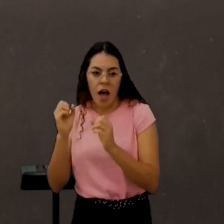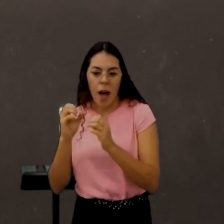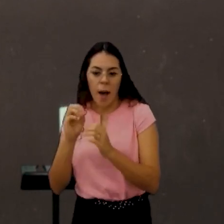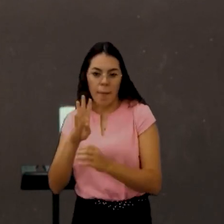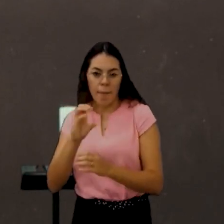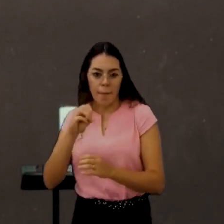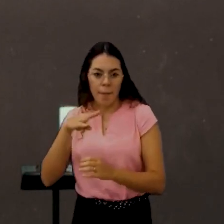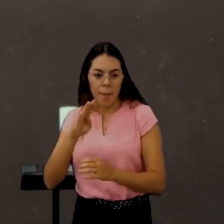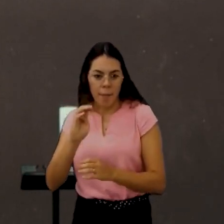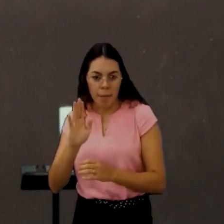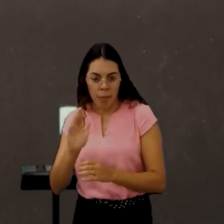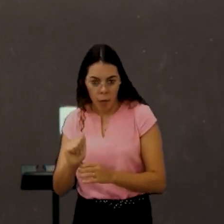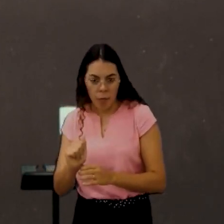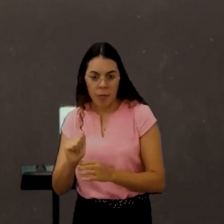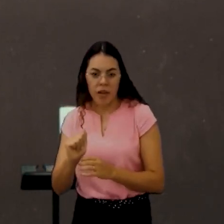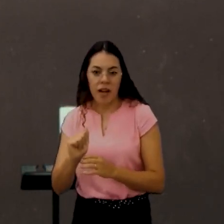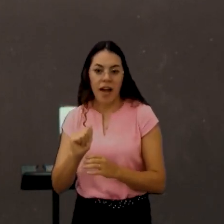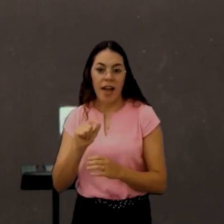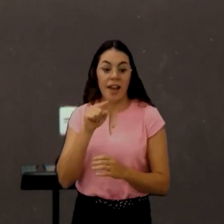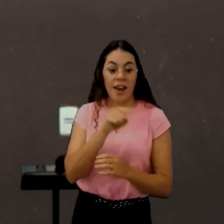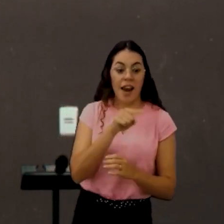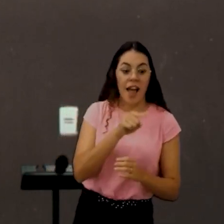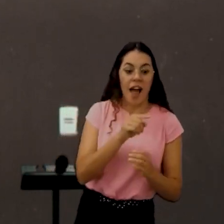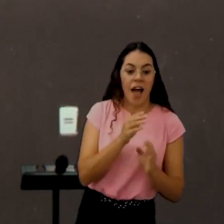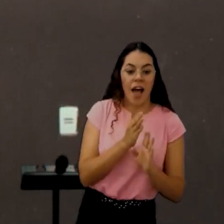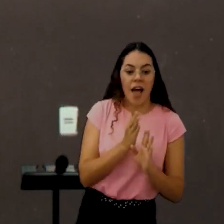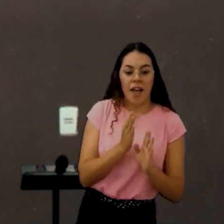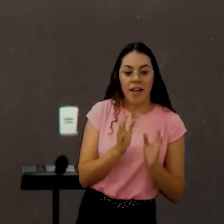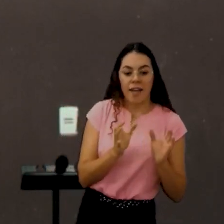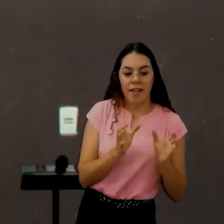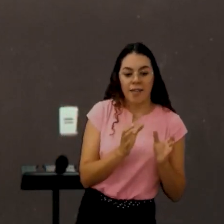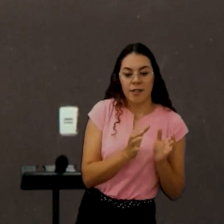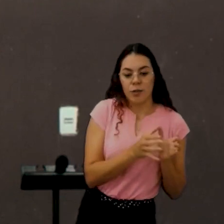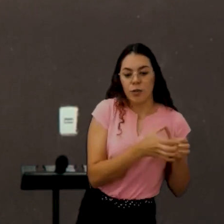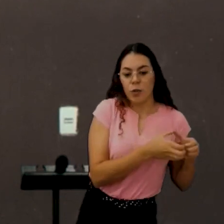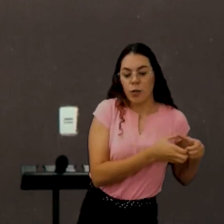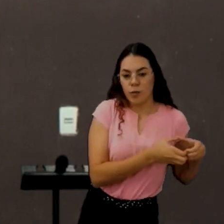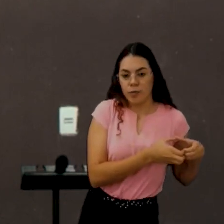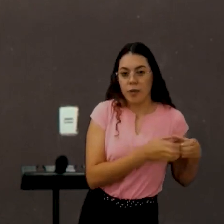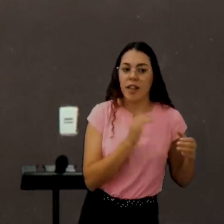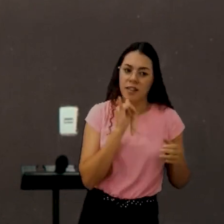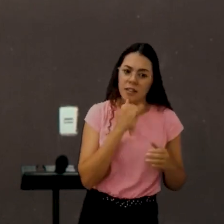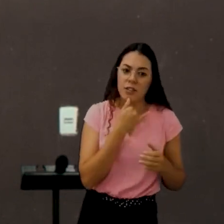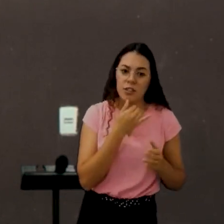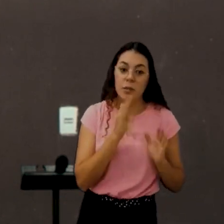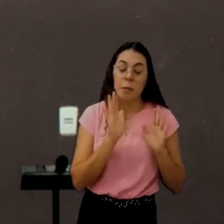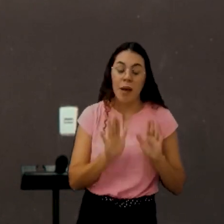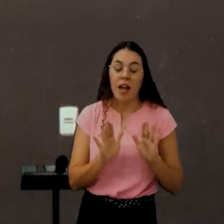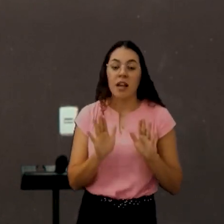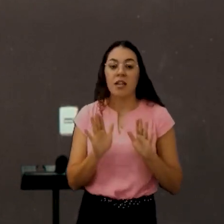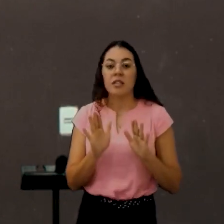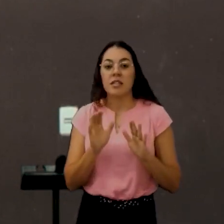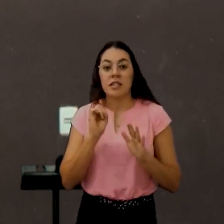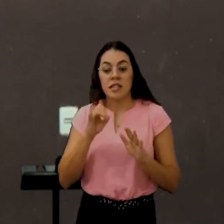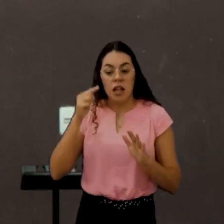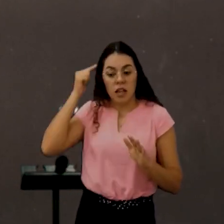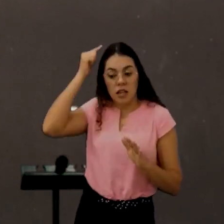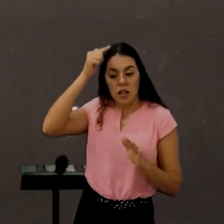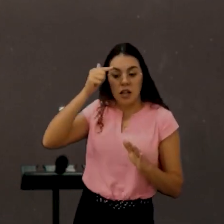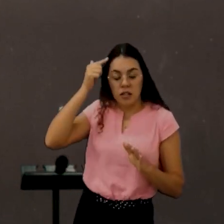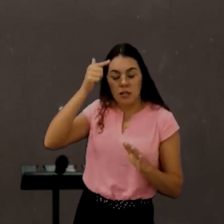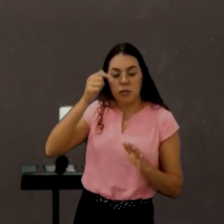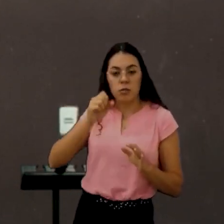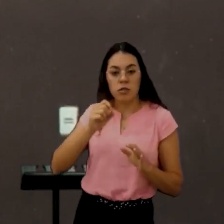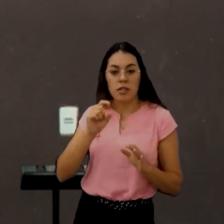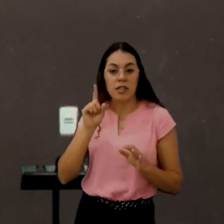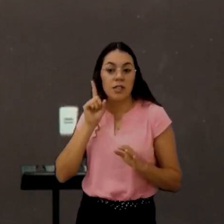Se isso não... Milhares e centenas de pessoas morreram. Isso é triste, irmãos. Mas se o eixo de dominação não tivesse sido